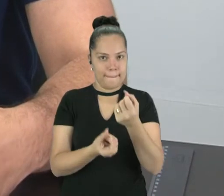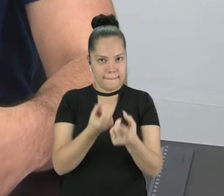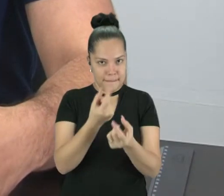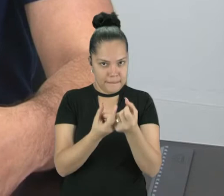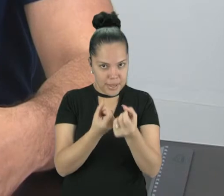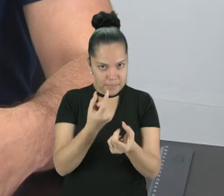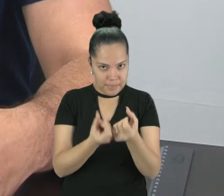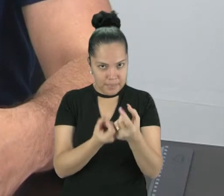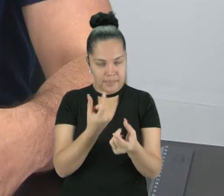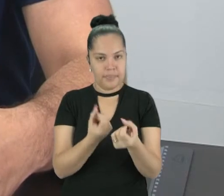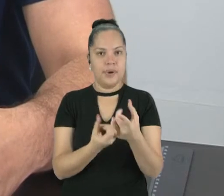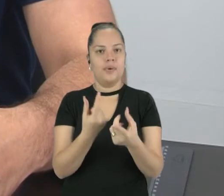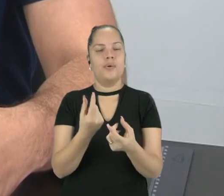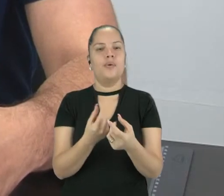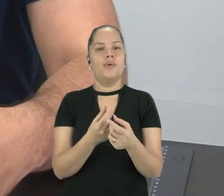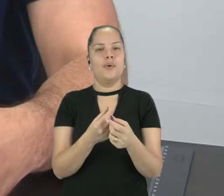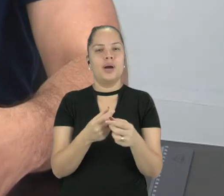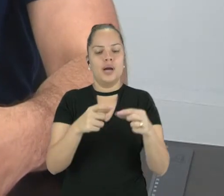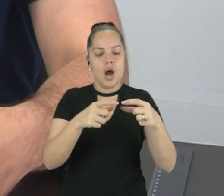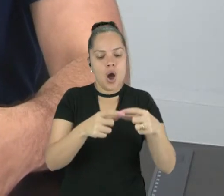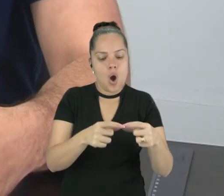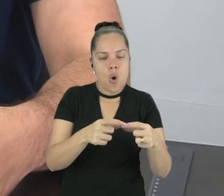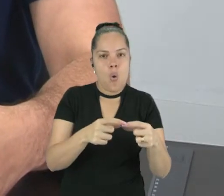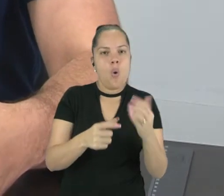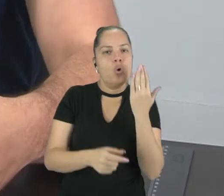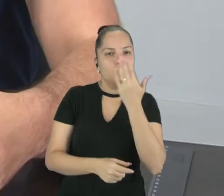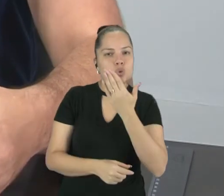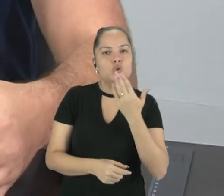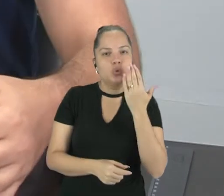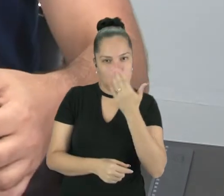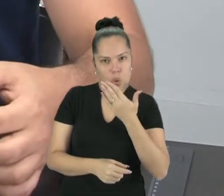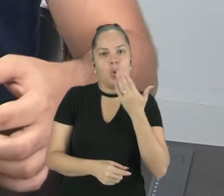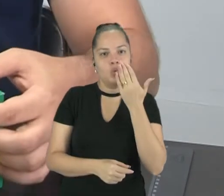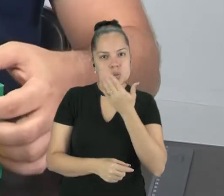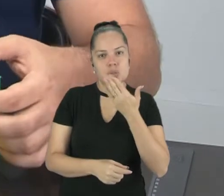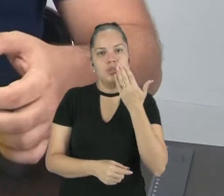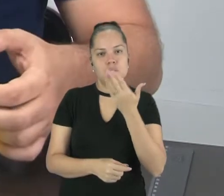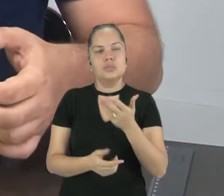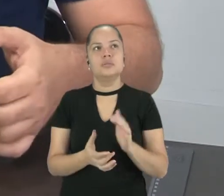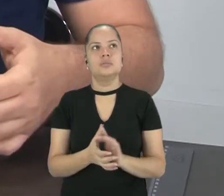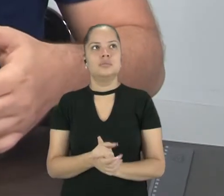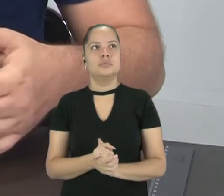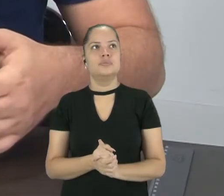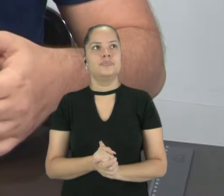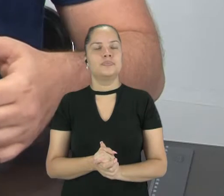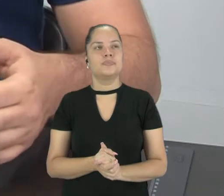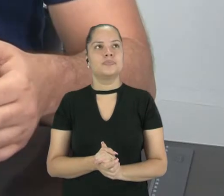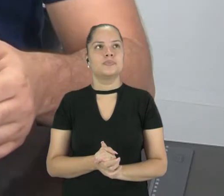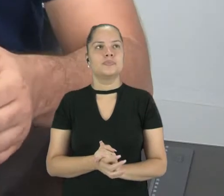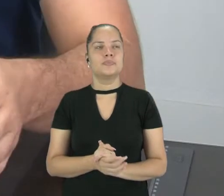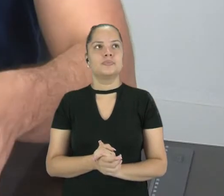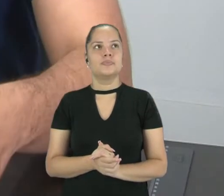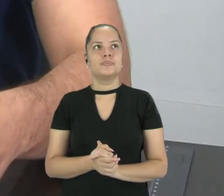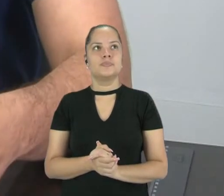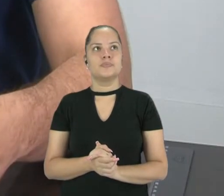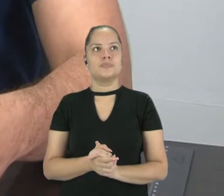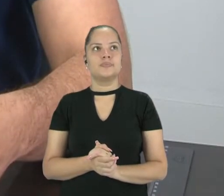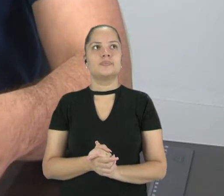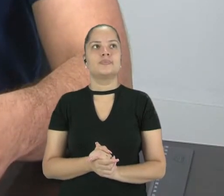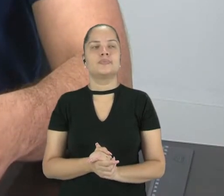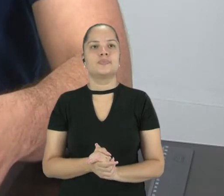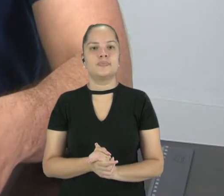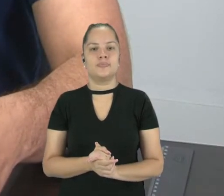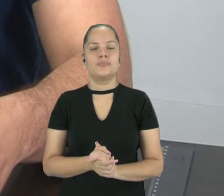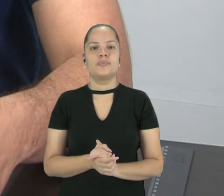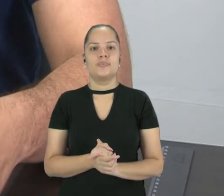pipoca o pé de moleque ok pé-de-moleque assim vamos aqui ó já